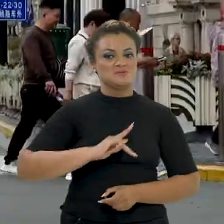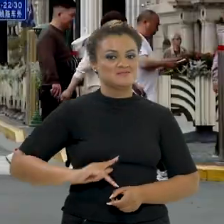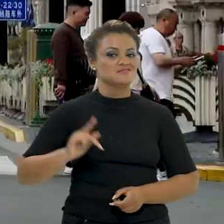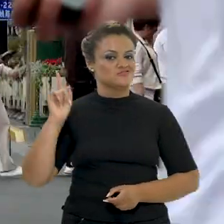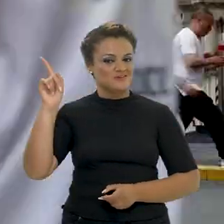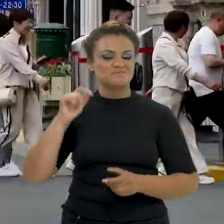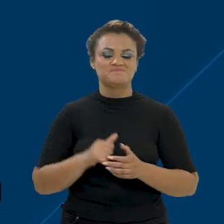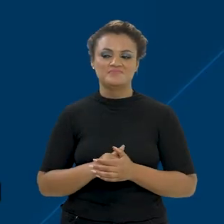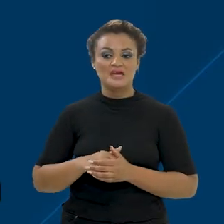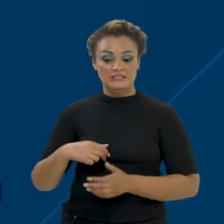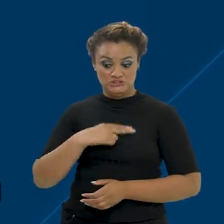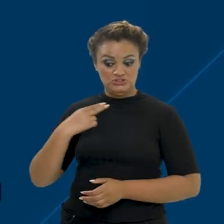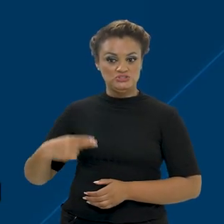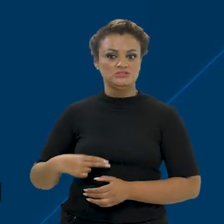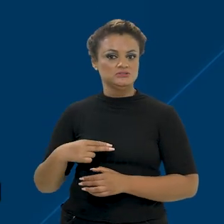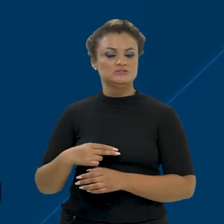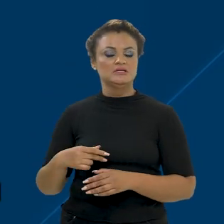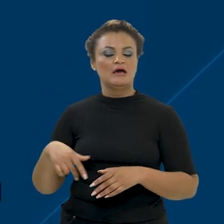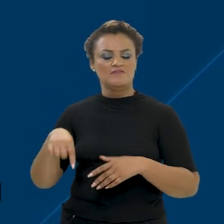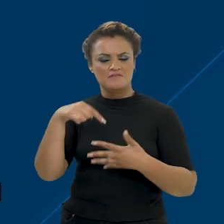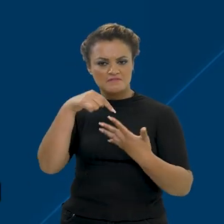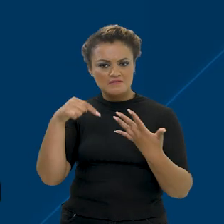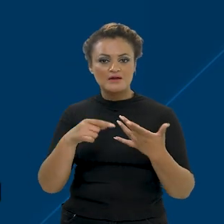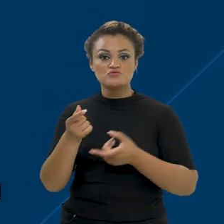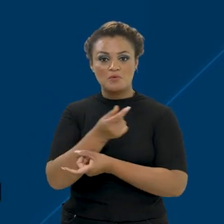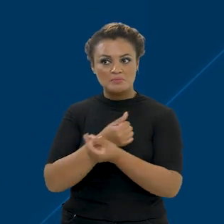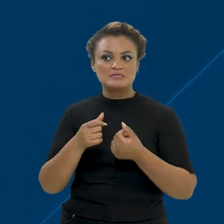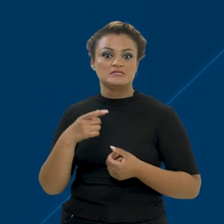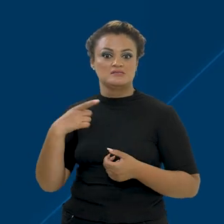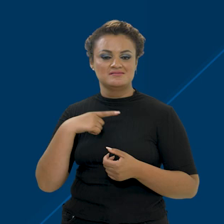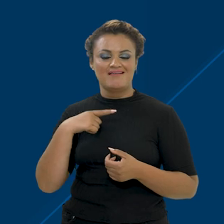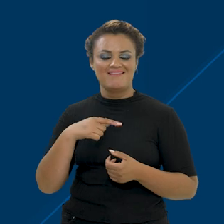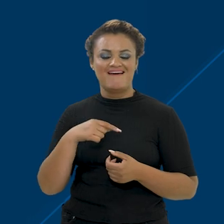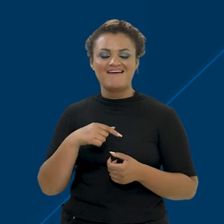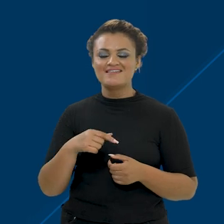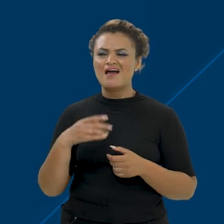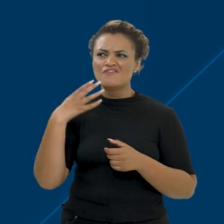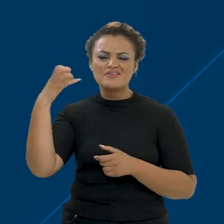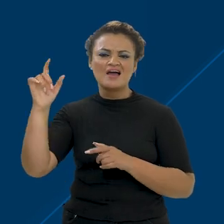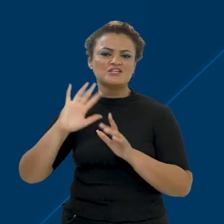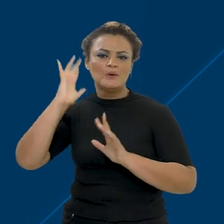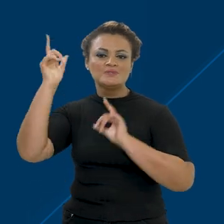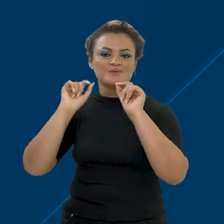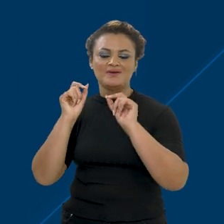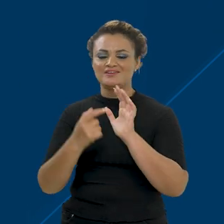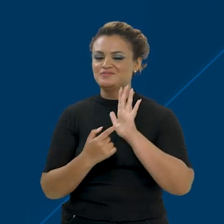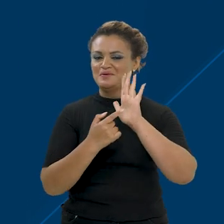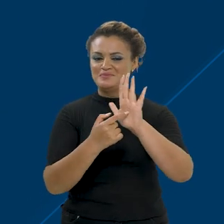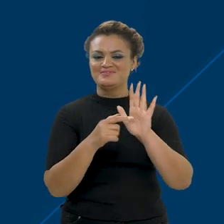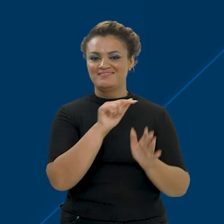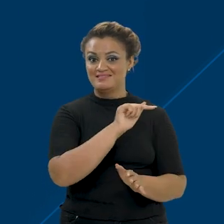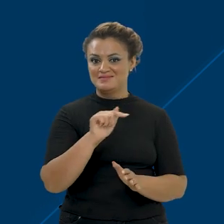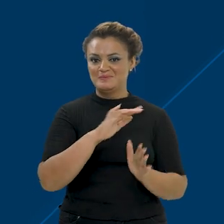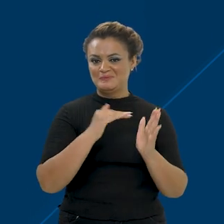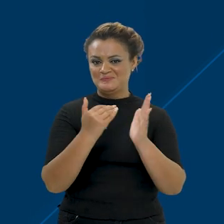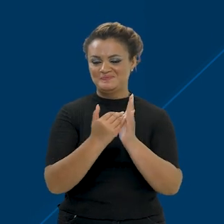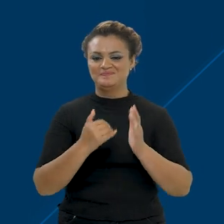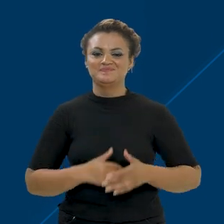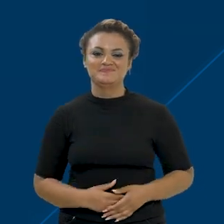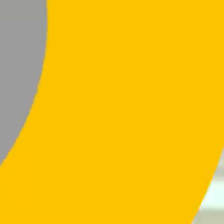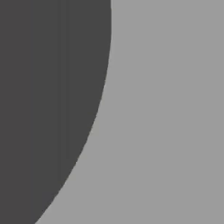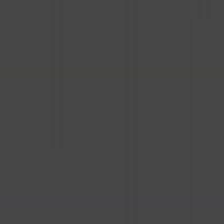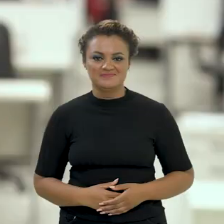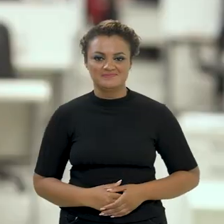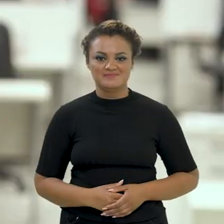Xi Jinping. A China é o maior parceiro comercial do Brasil e nós vamos acompanhar essa viagem aqui no Ponto Gov durante toda a